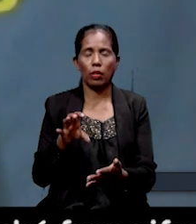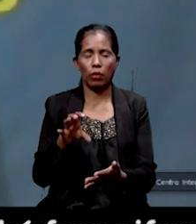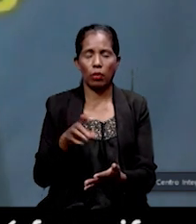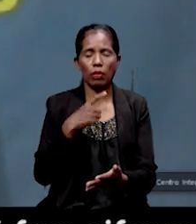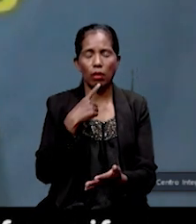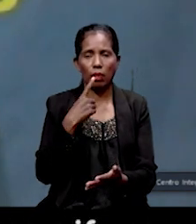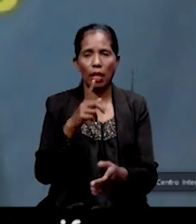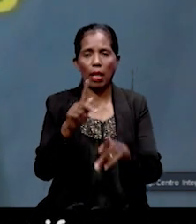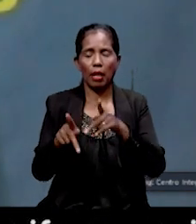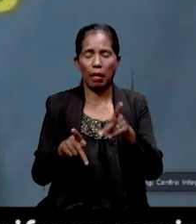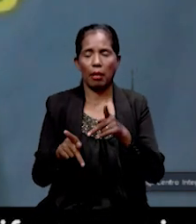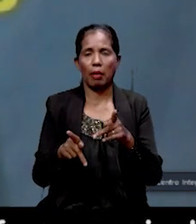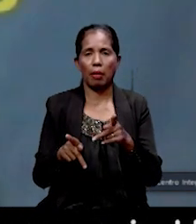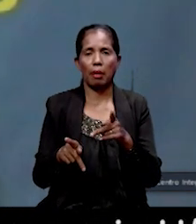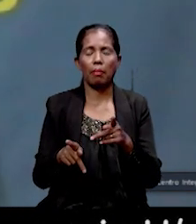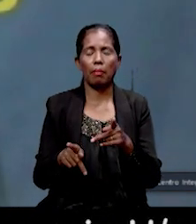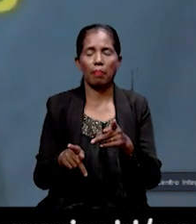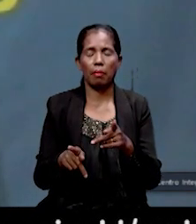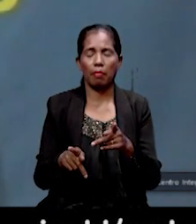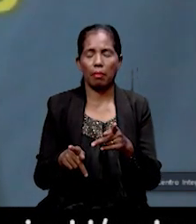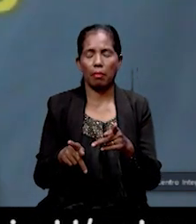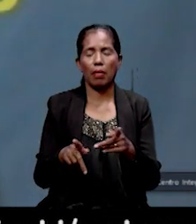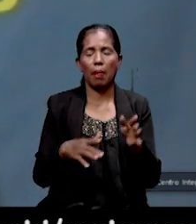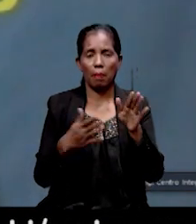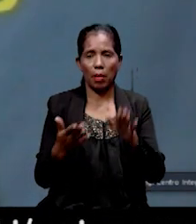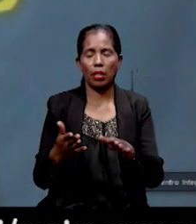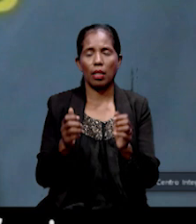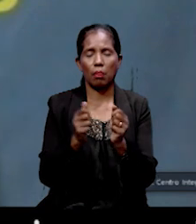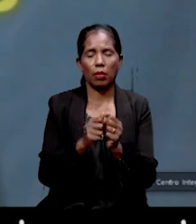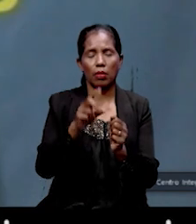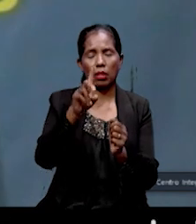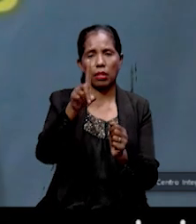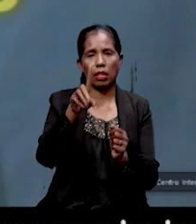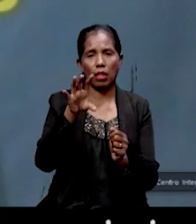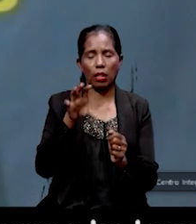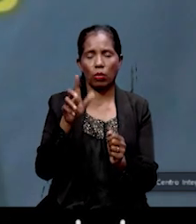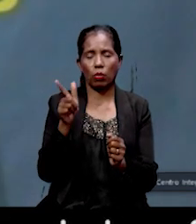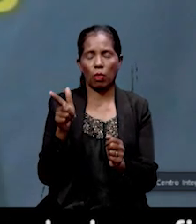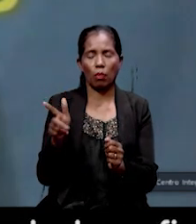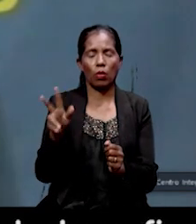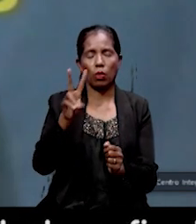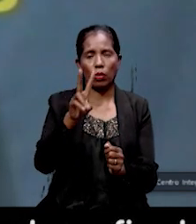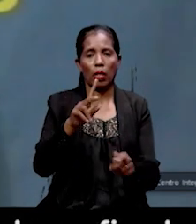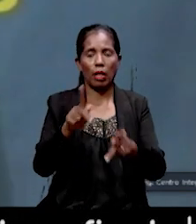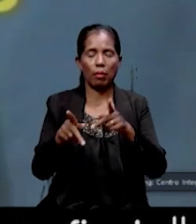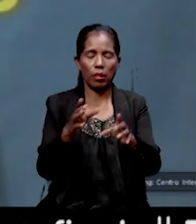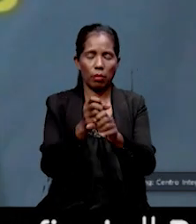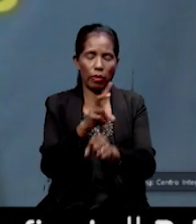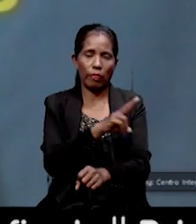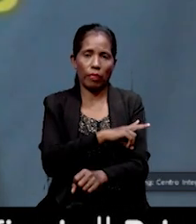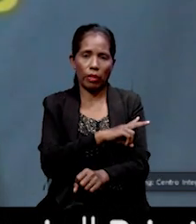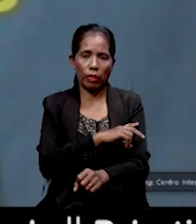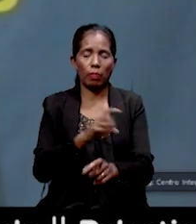ativo lima, caso obito, atus idarua nulu resin rua. Cidadão Sira-Nibesim, on a vacina, e a território nacional,